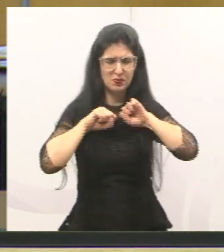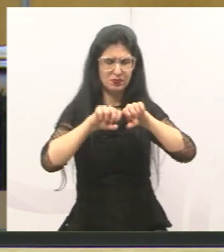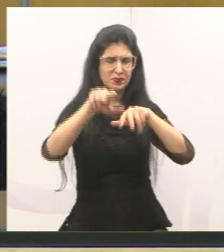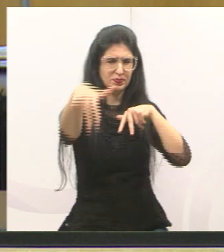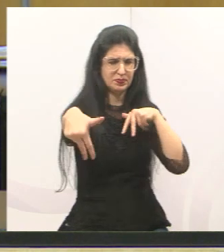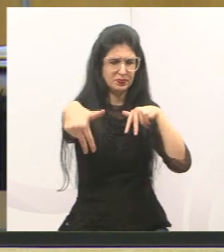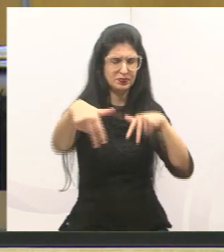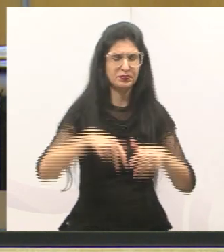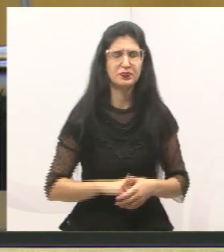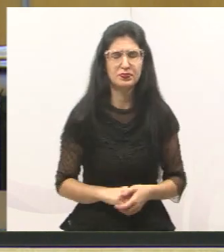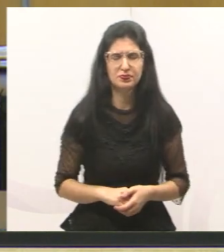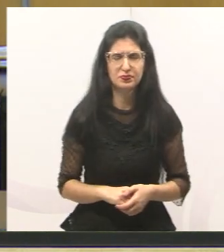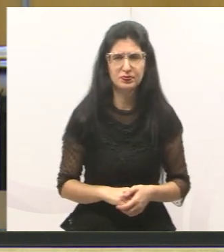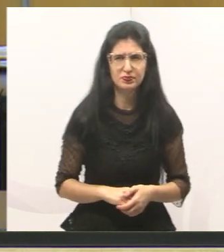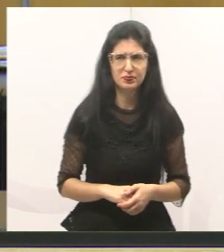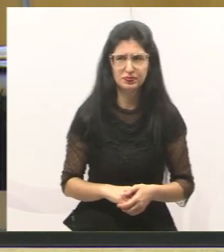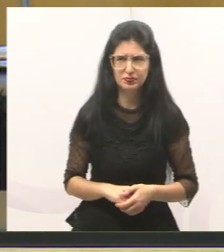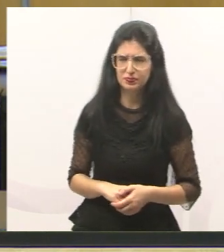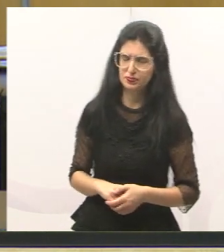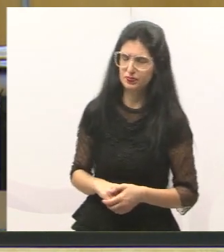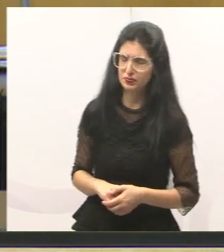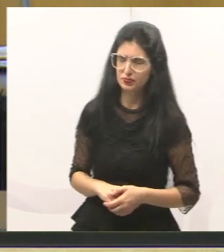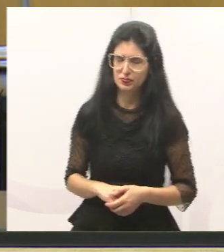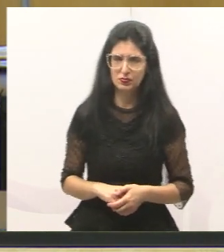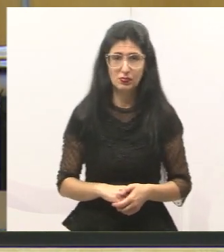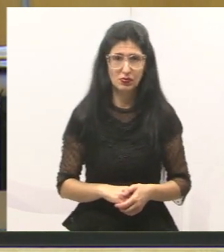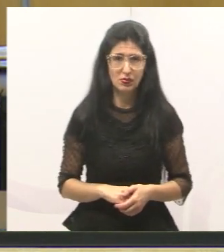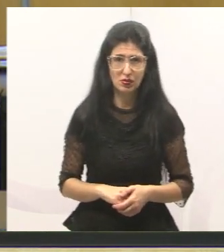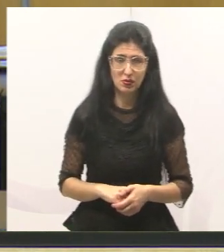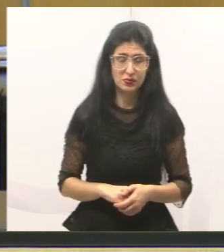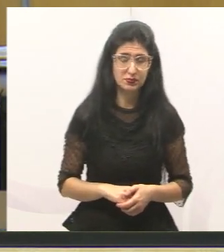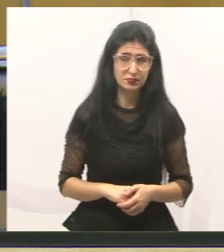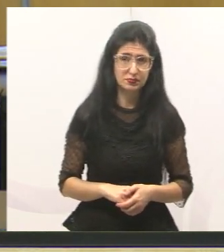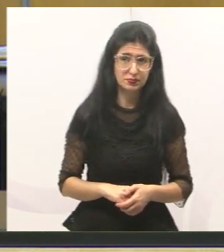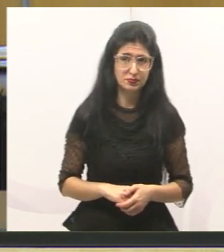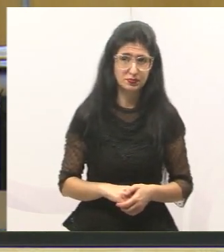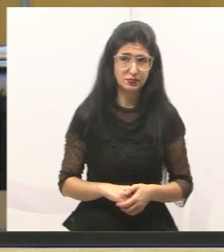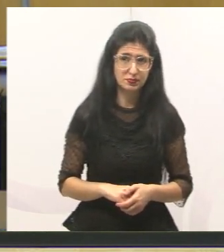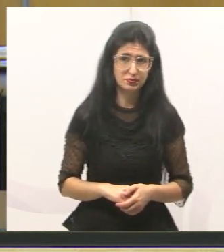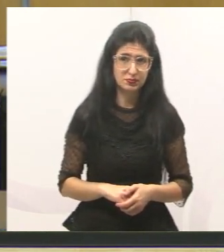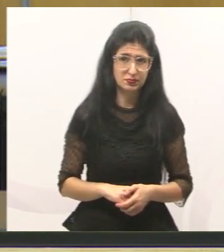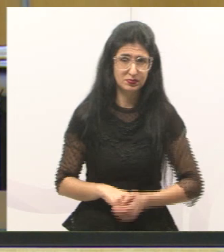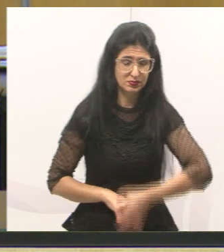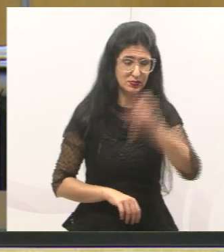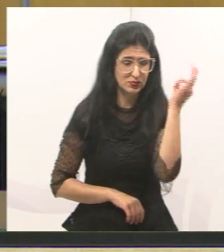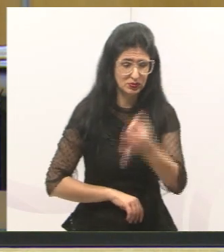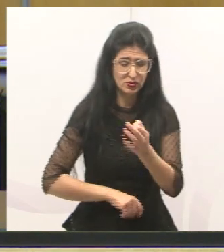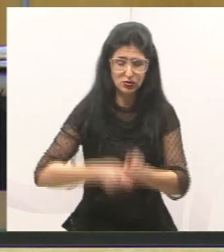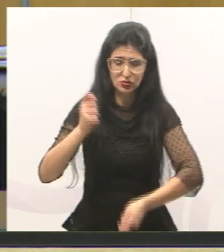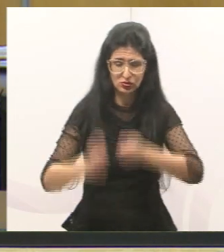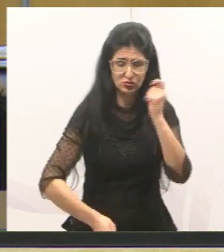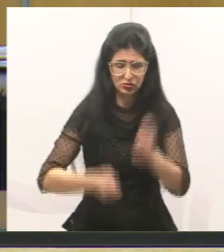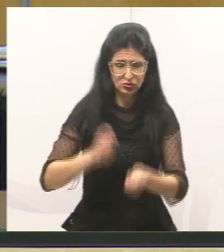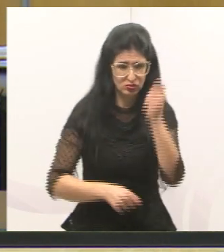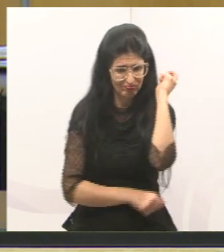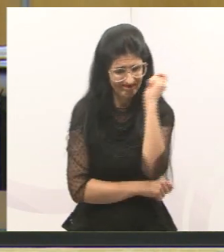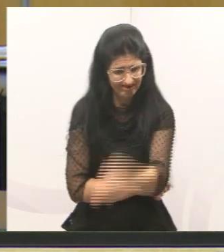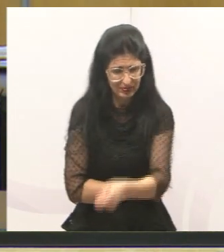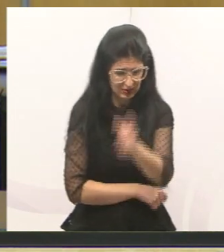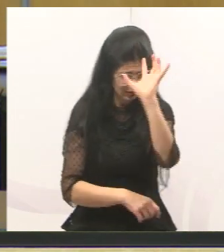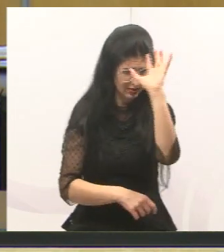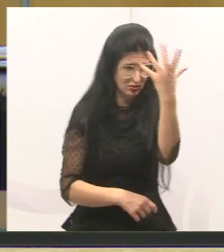social. Por essa senda, verifica-se que a designação de sessão de julgamento presencial vai de